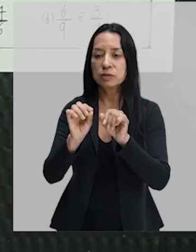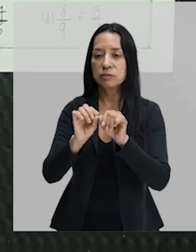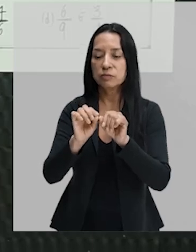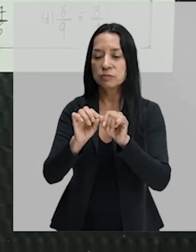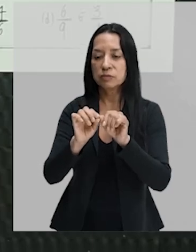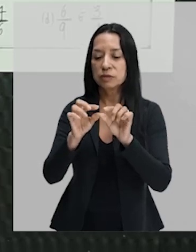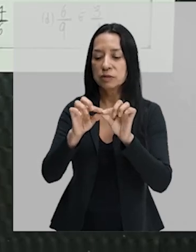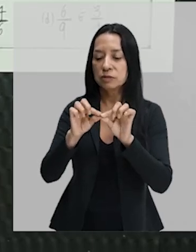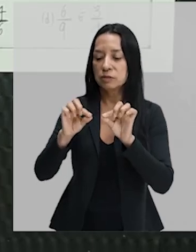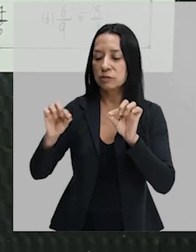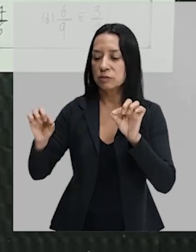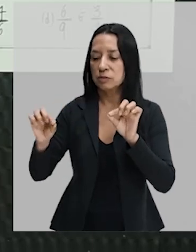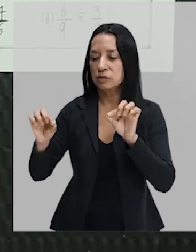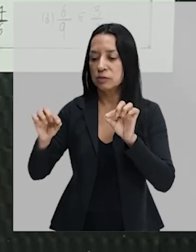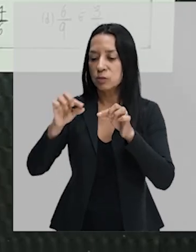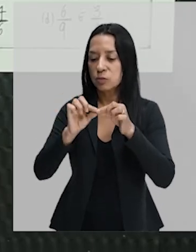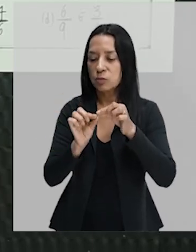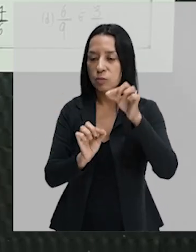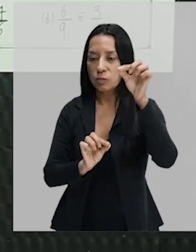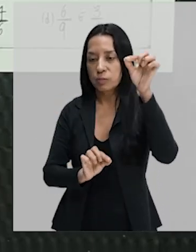sua ampliação.